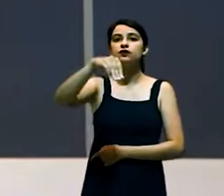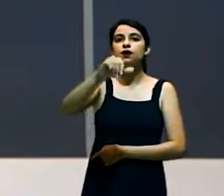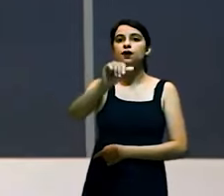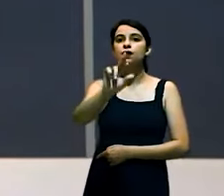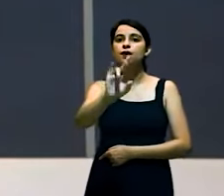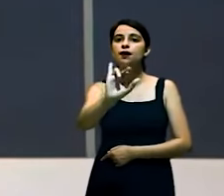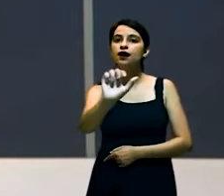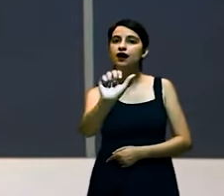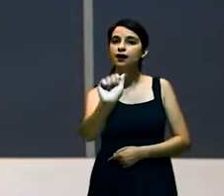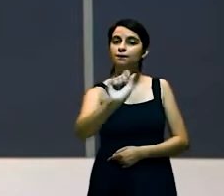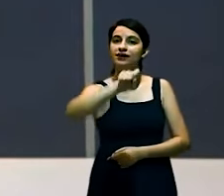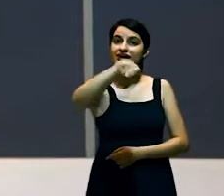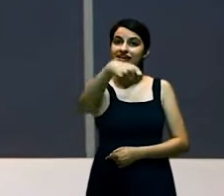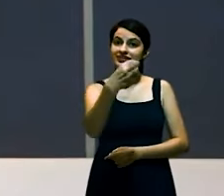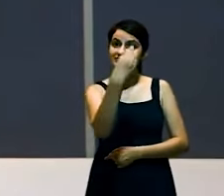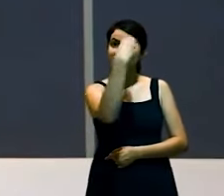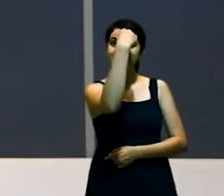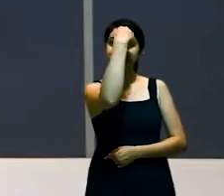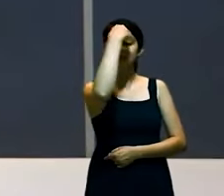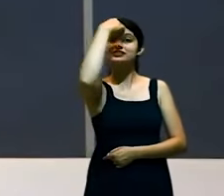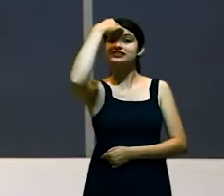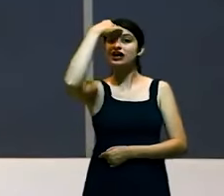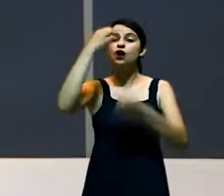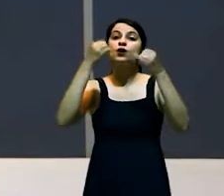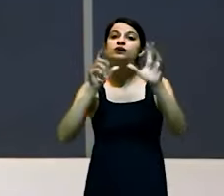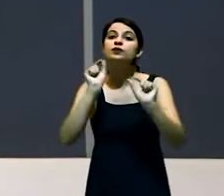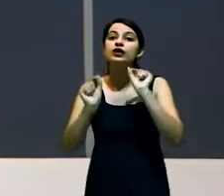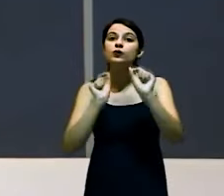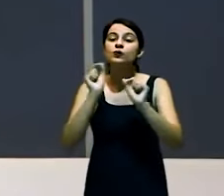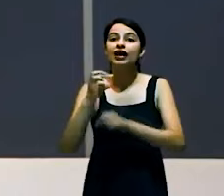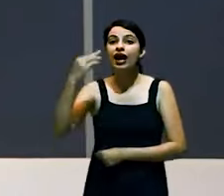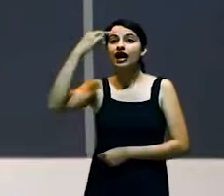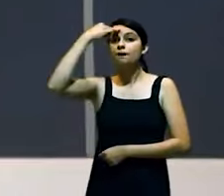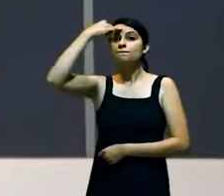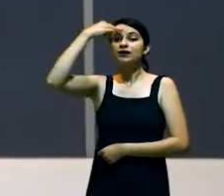O texto nos fala que Maria se assenta aos pés do Senhor,